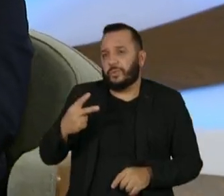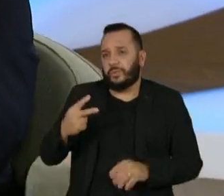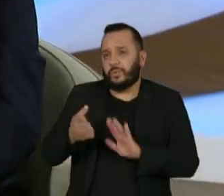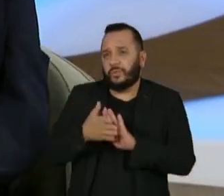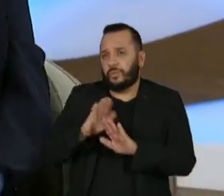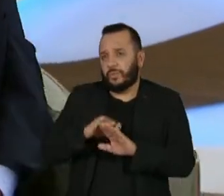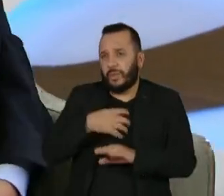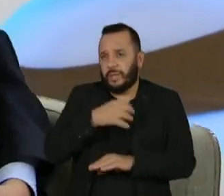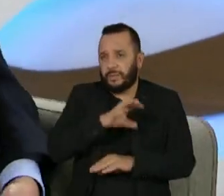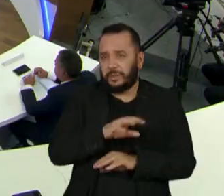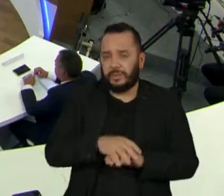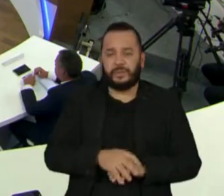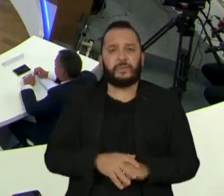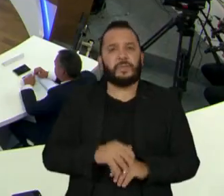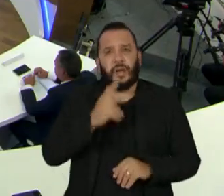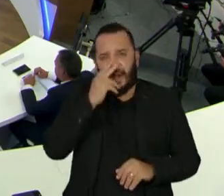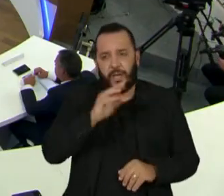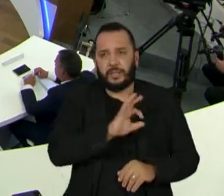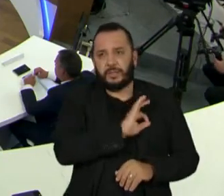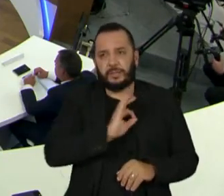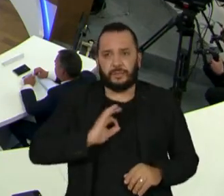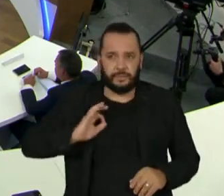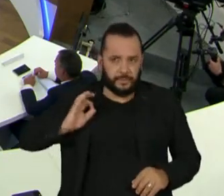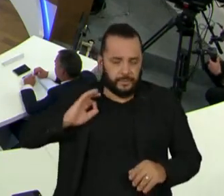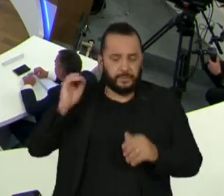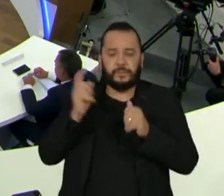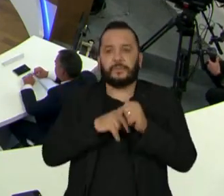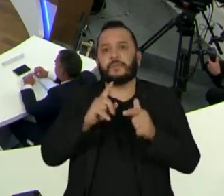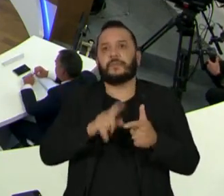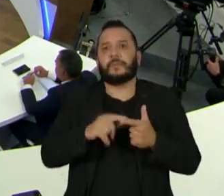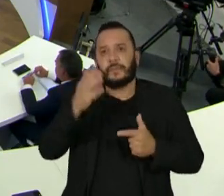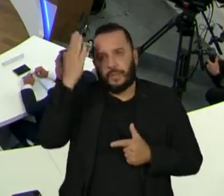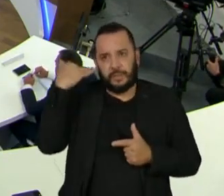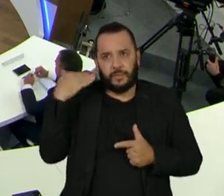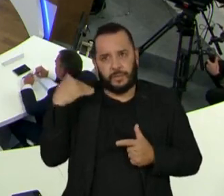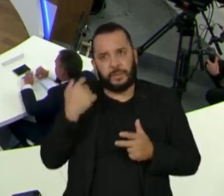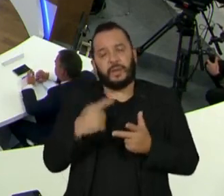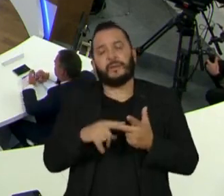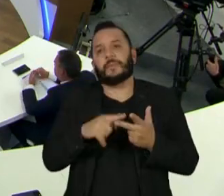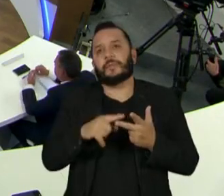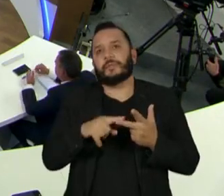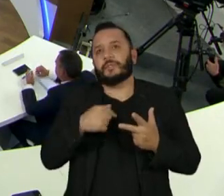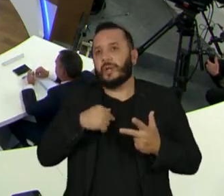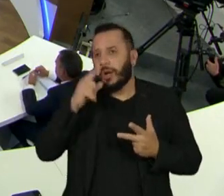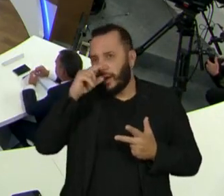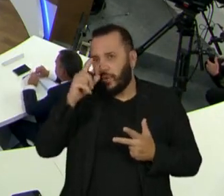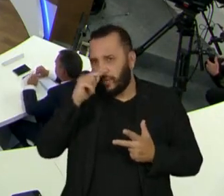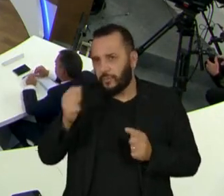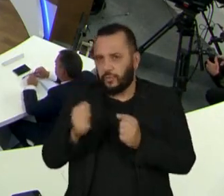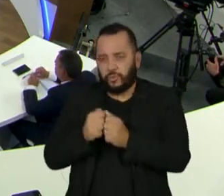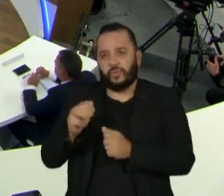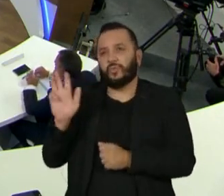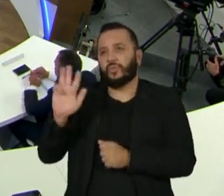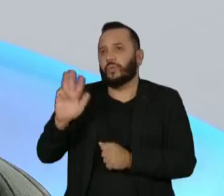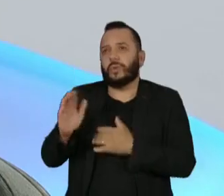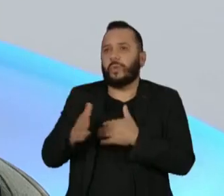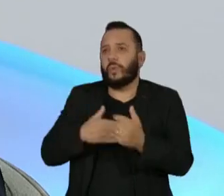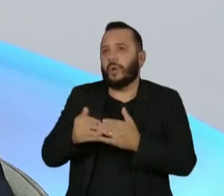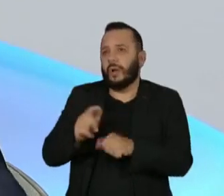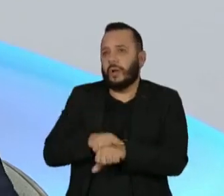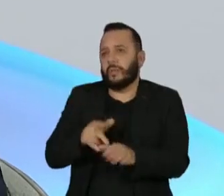senhor acha que Marina Silva, Simone Tebet e Alckmin estariam juntos com Lula em qualquer eleição? Não, é campanha, nesse caso específico, é normal.